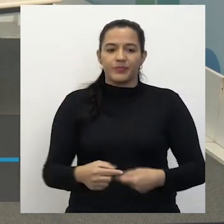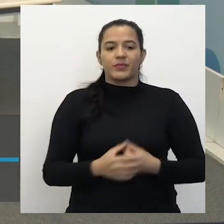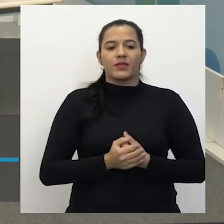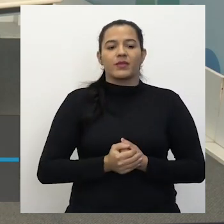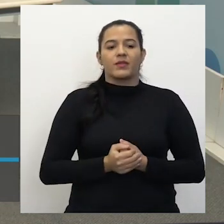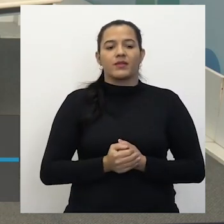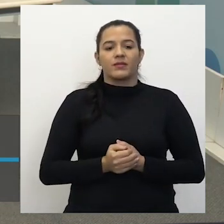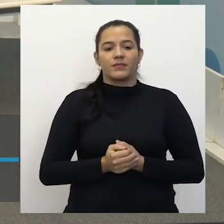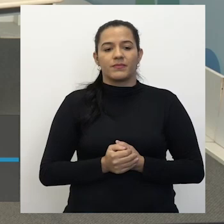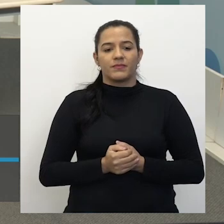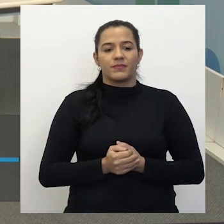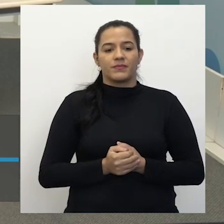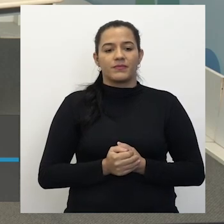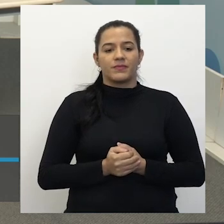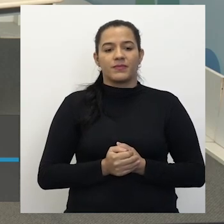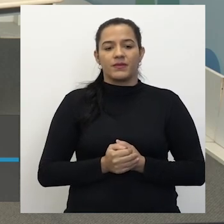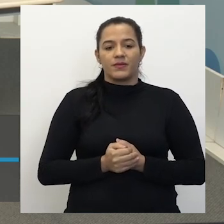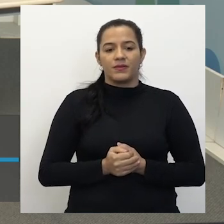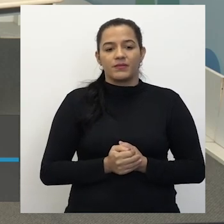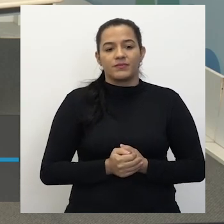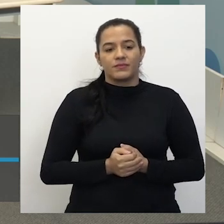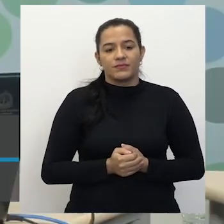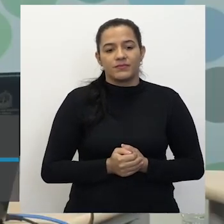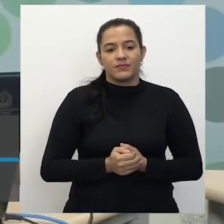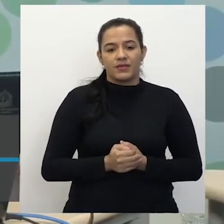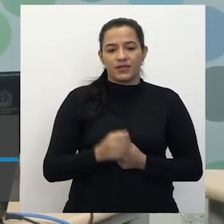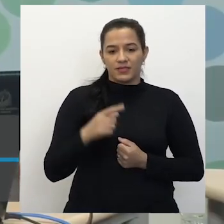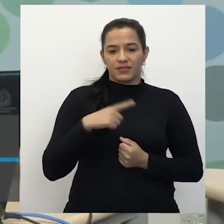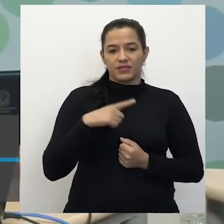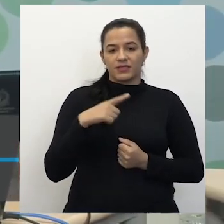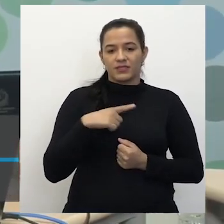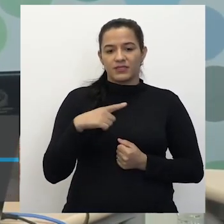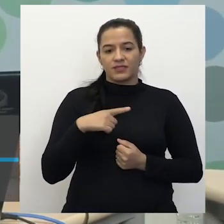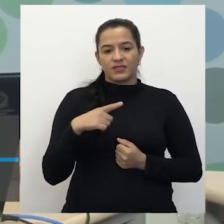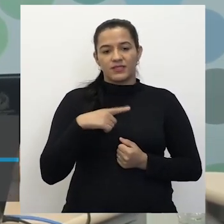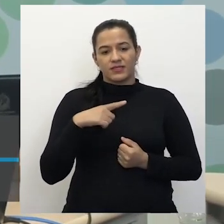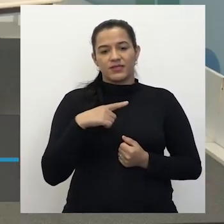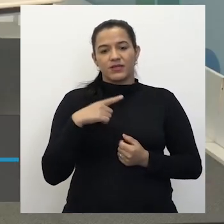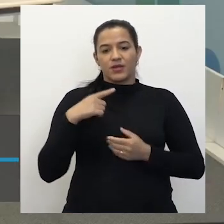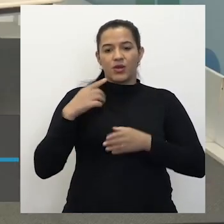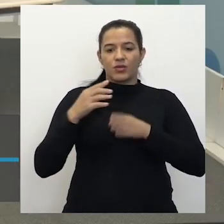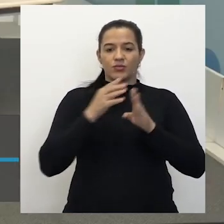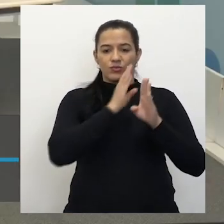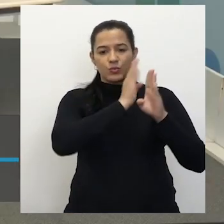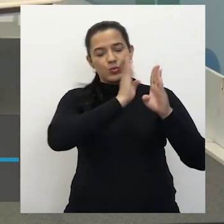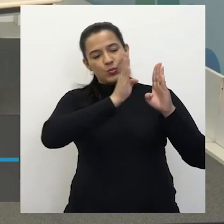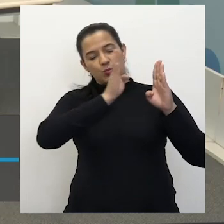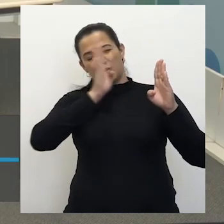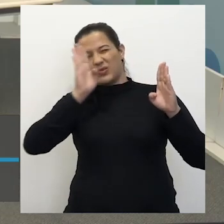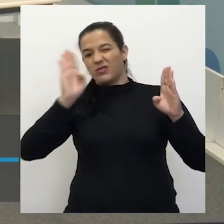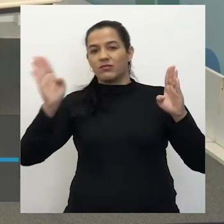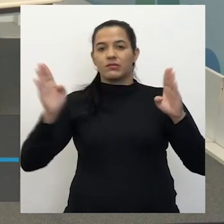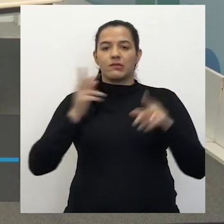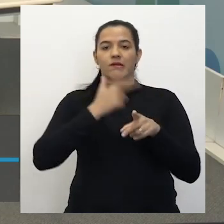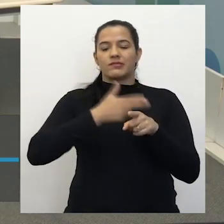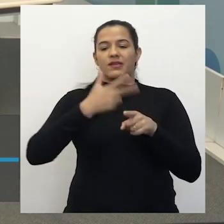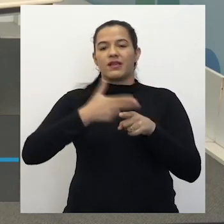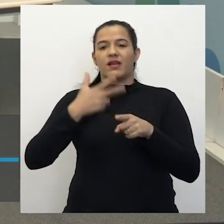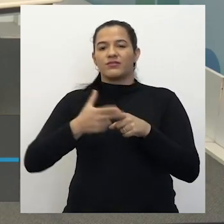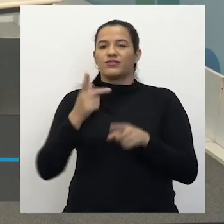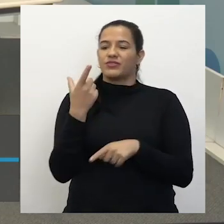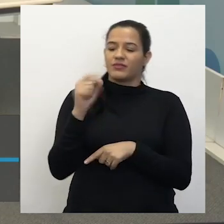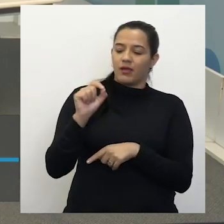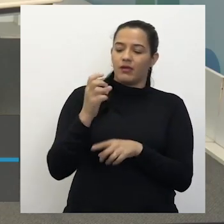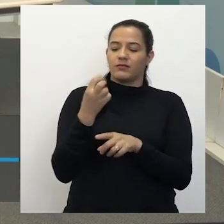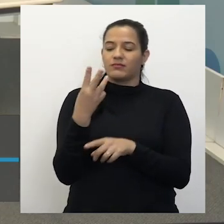doido, com aquele filme, porque eles iam ter que achar tantos atores parecidos. Podia ter um seriado de 10, 30 anos, não tem nenhum problema não, o filme é muito bacana.